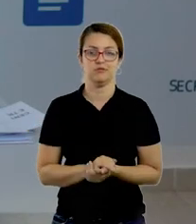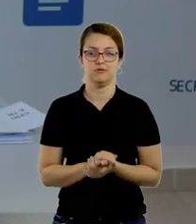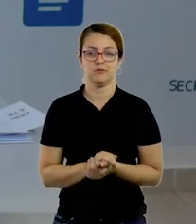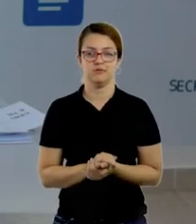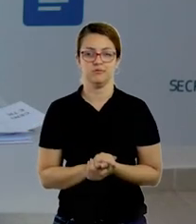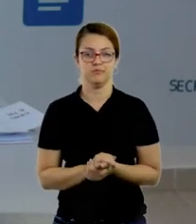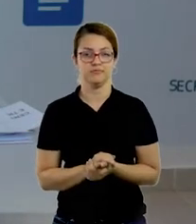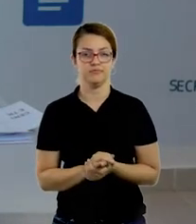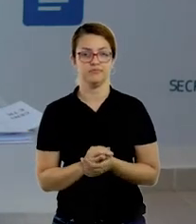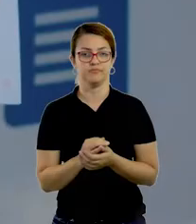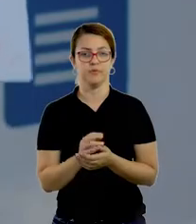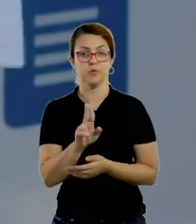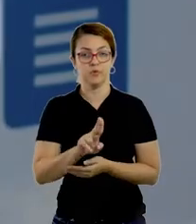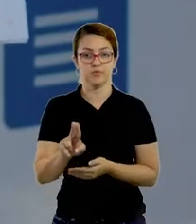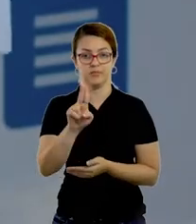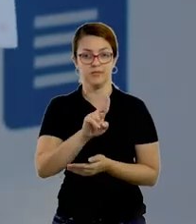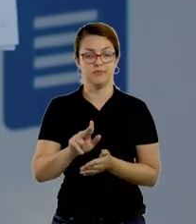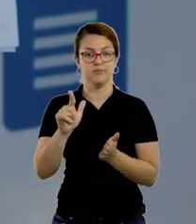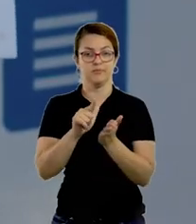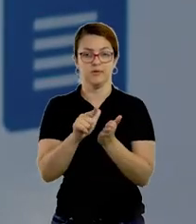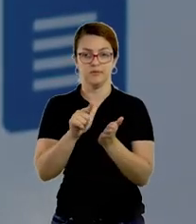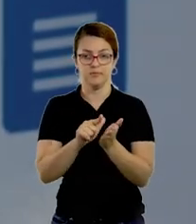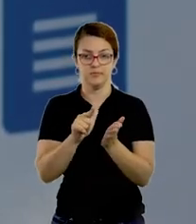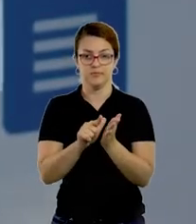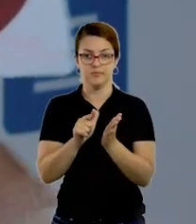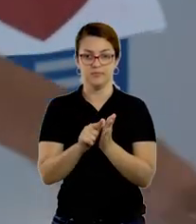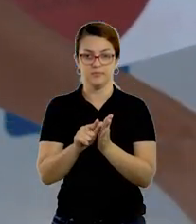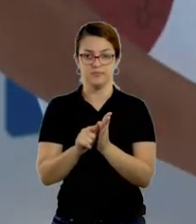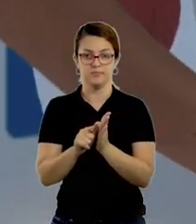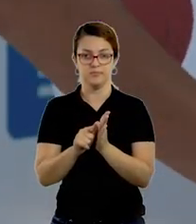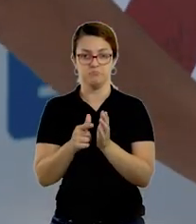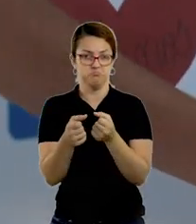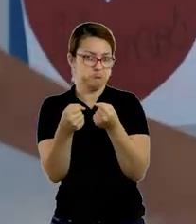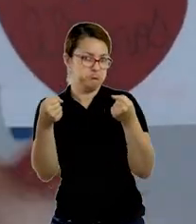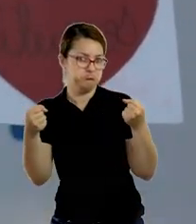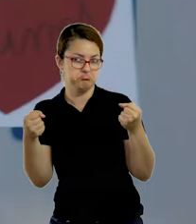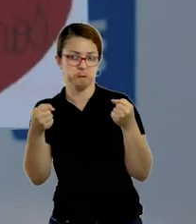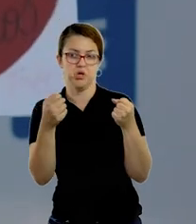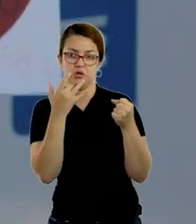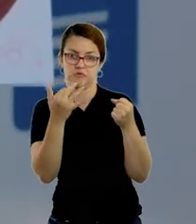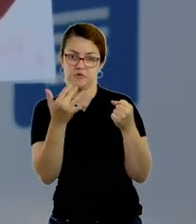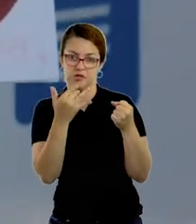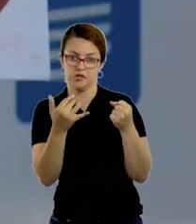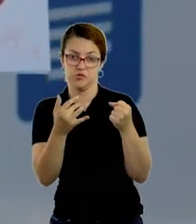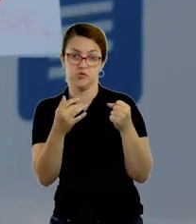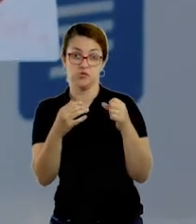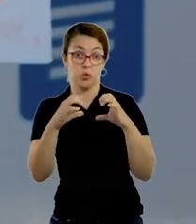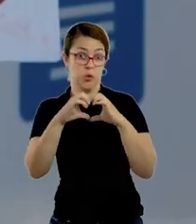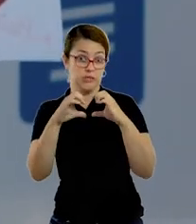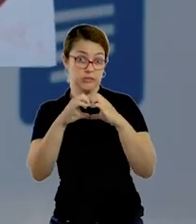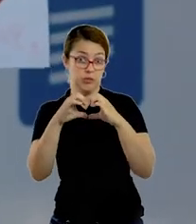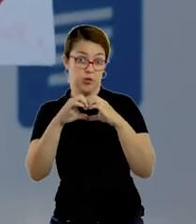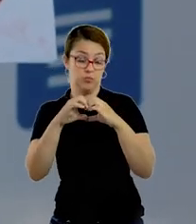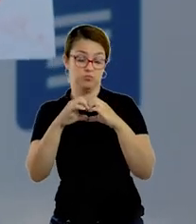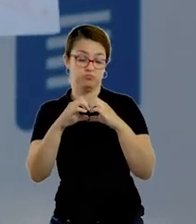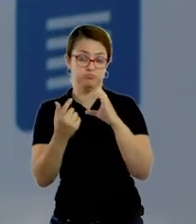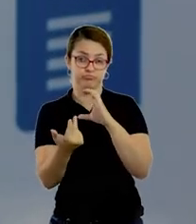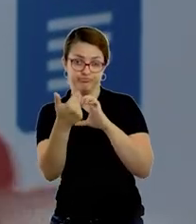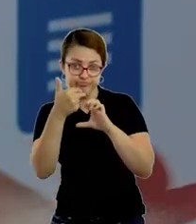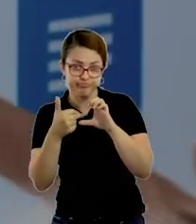tá? Eu utilizei a folha de sulfite, peguei uma cartolina de cor diferente, fiz um recorte de